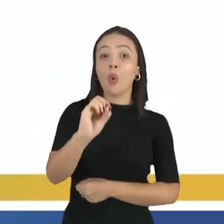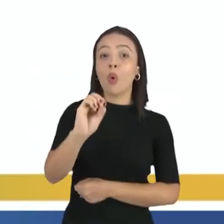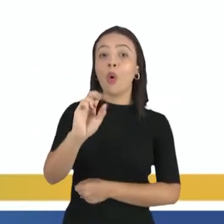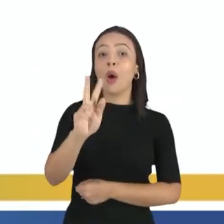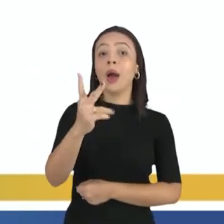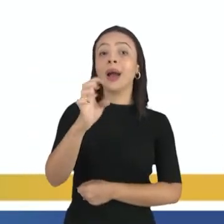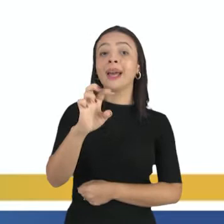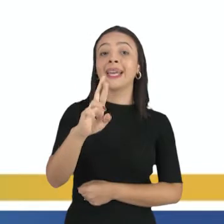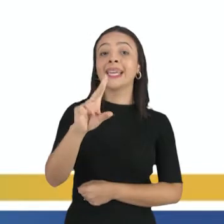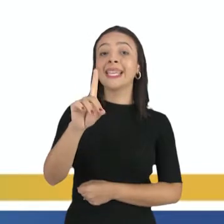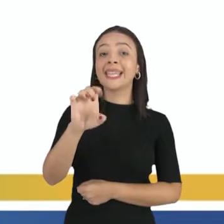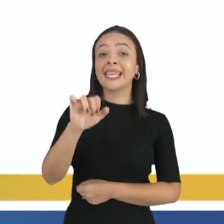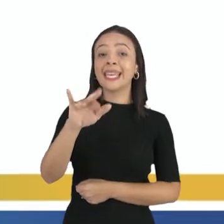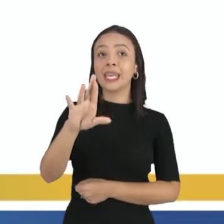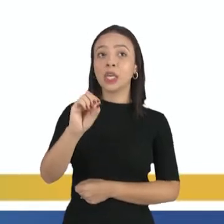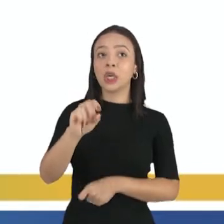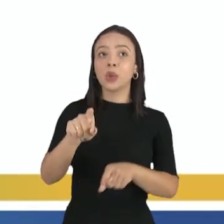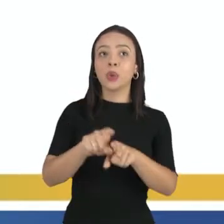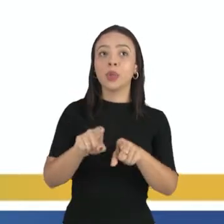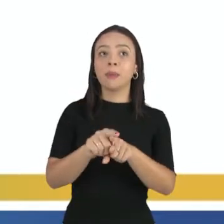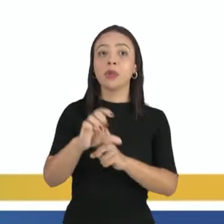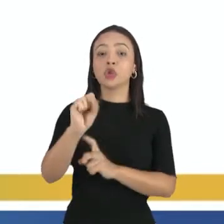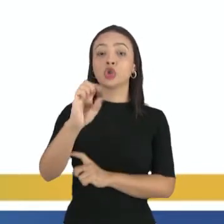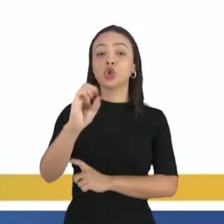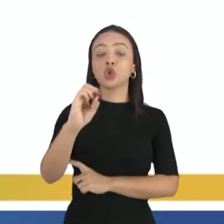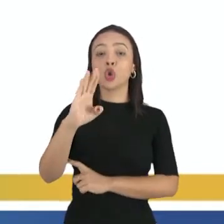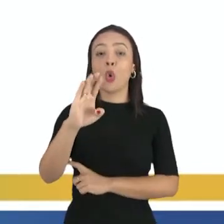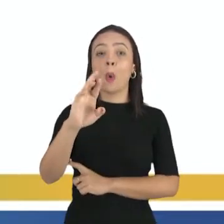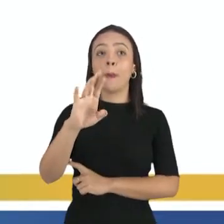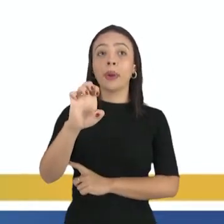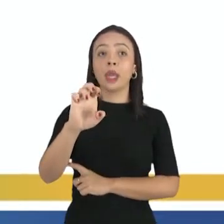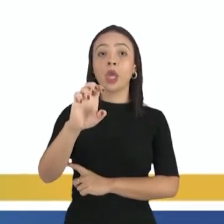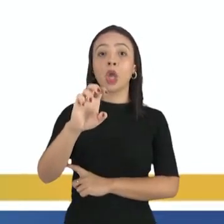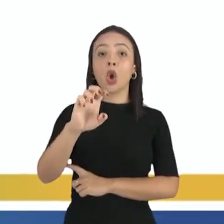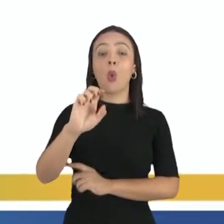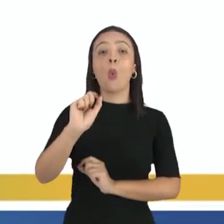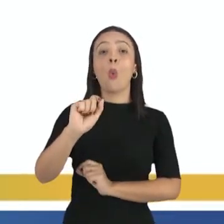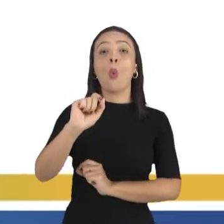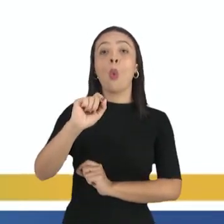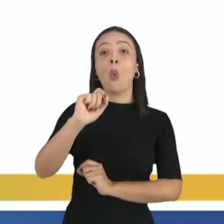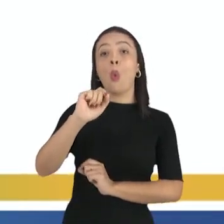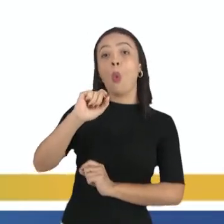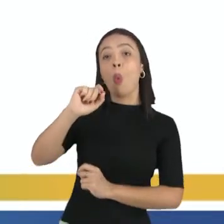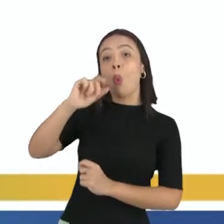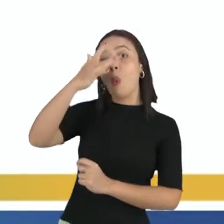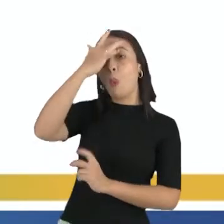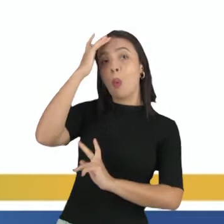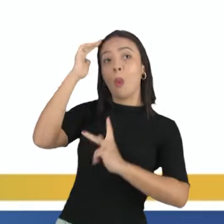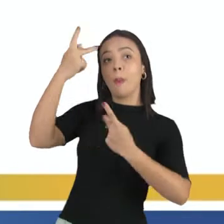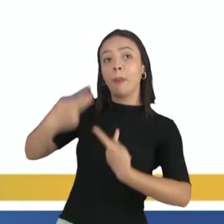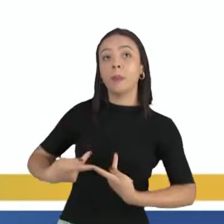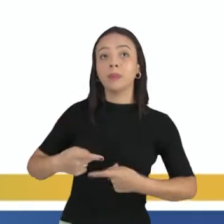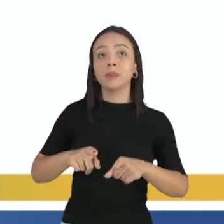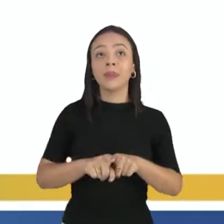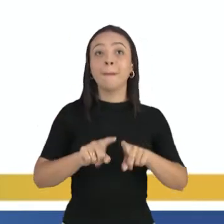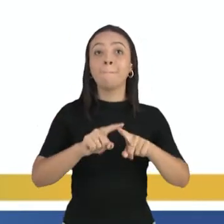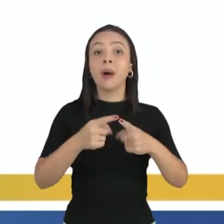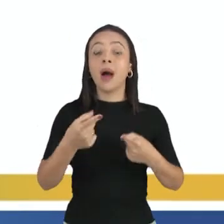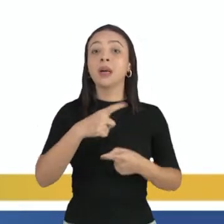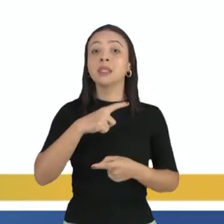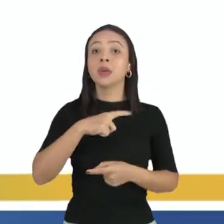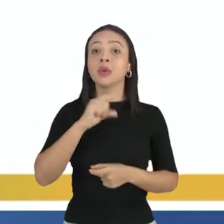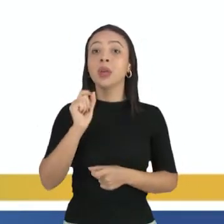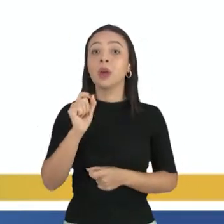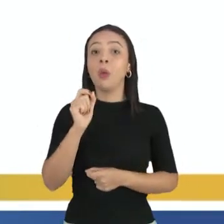e super-homem. Aí prestem atenção, olha a exceção. A exceção, essa regra, é